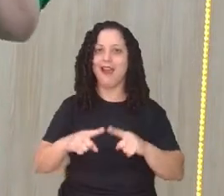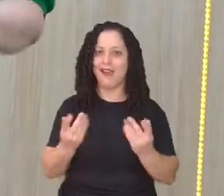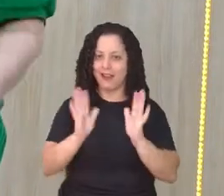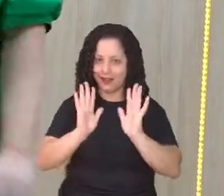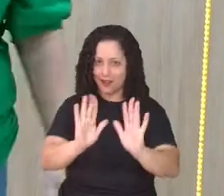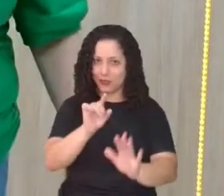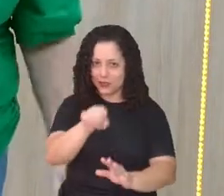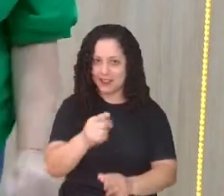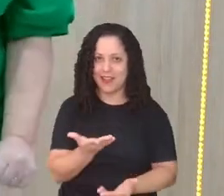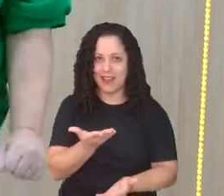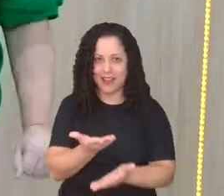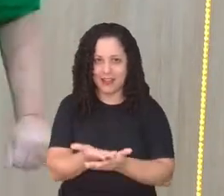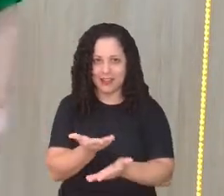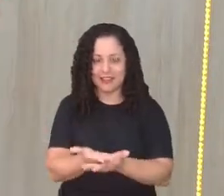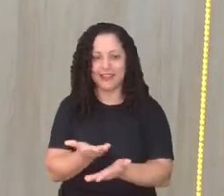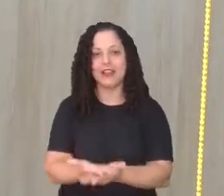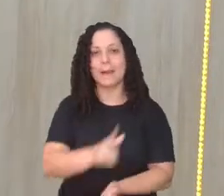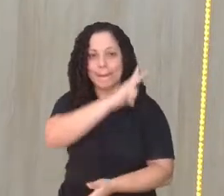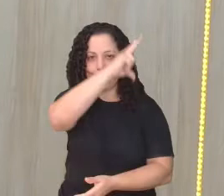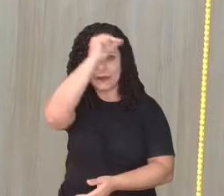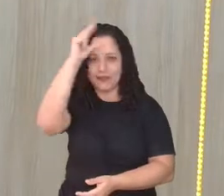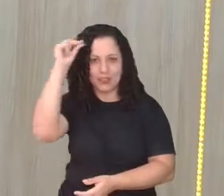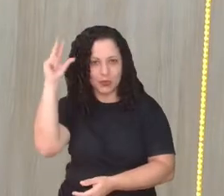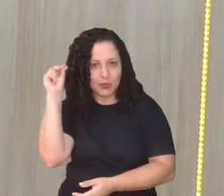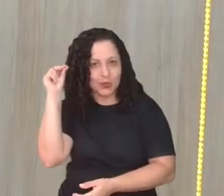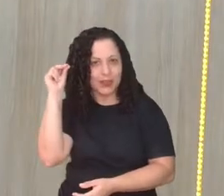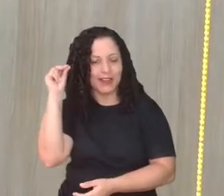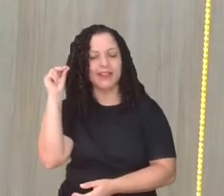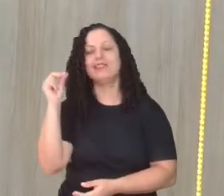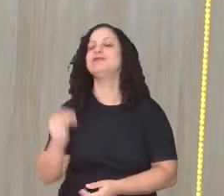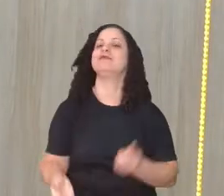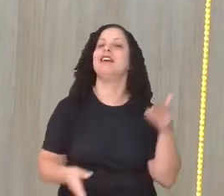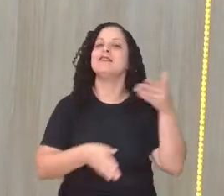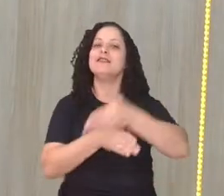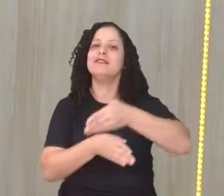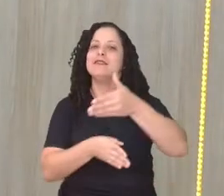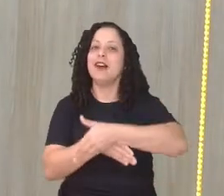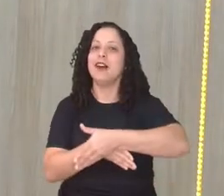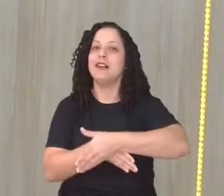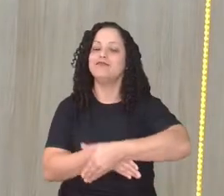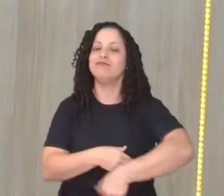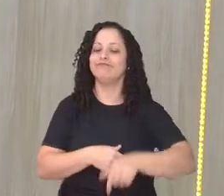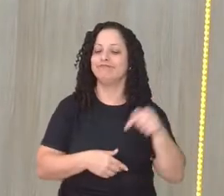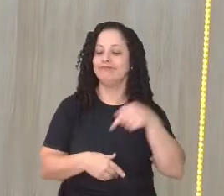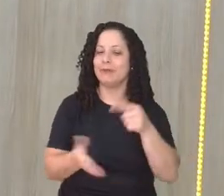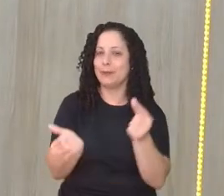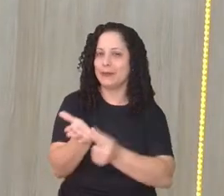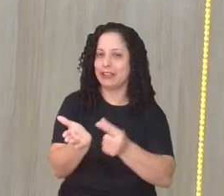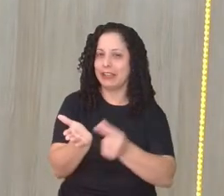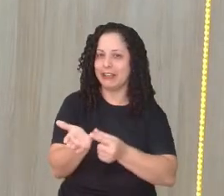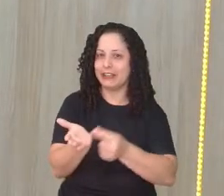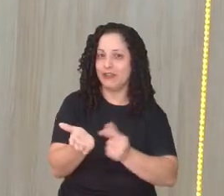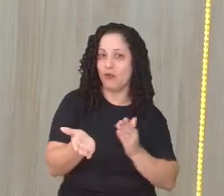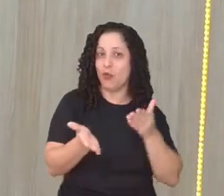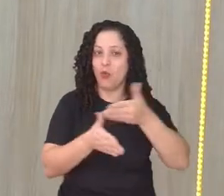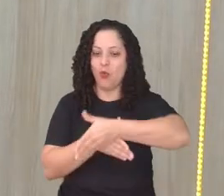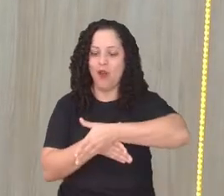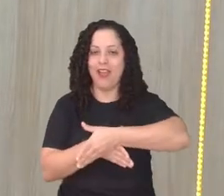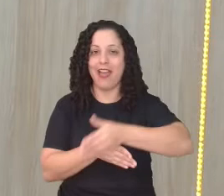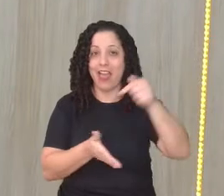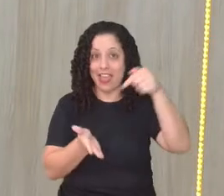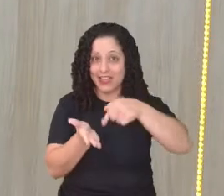da Rede Municipal do Recife, quando entra, está logado no app, esse